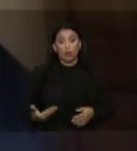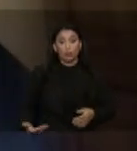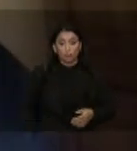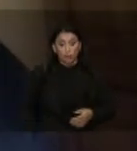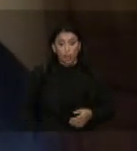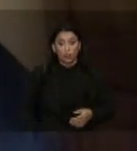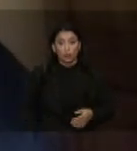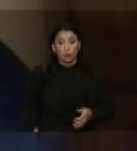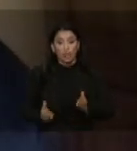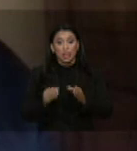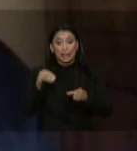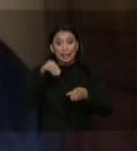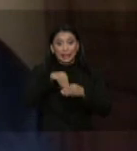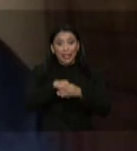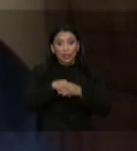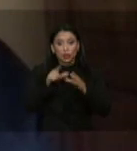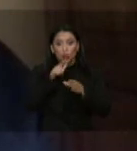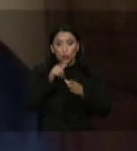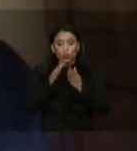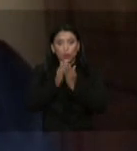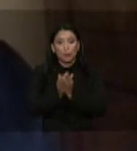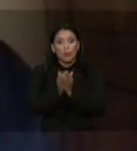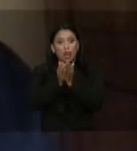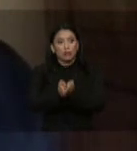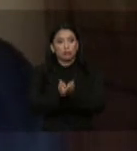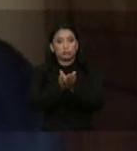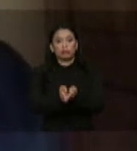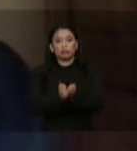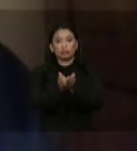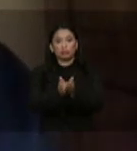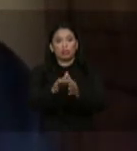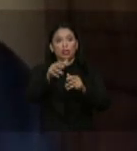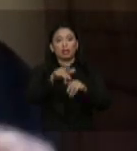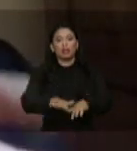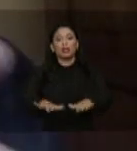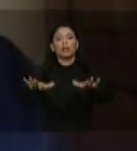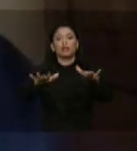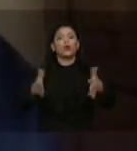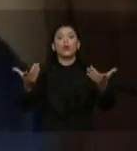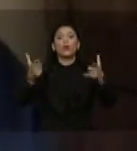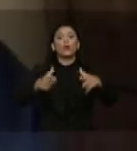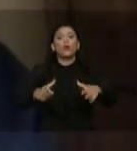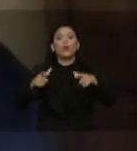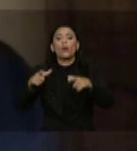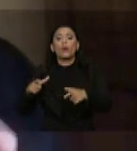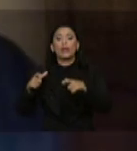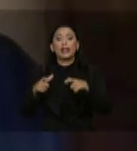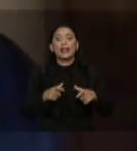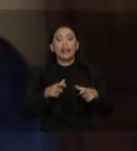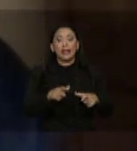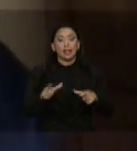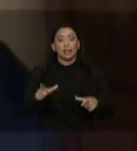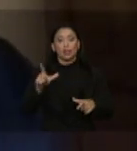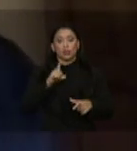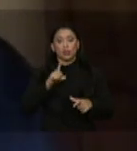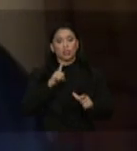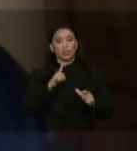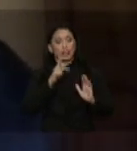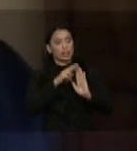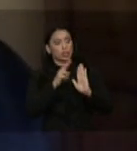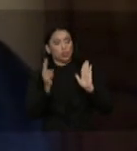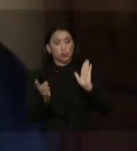não determinado momento definiu-se que esse mártir tutorial ou seja o local onde vigorariam